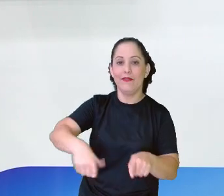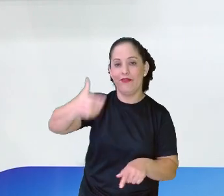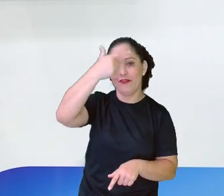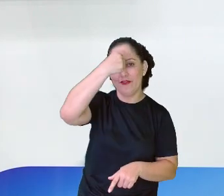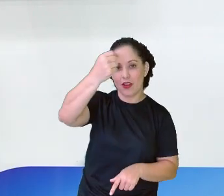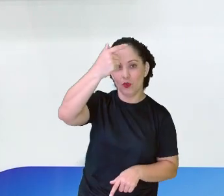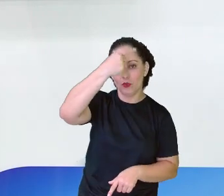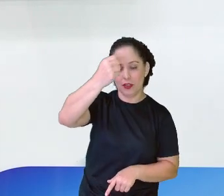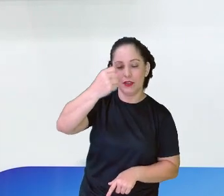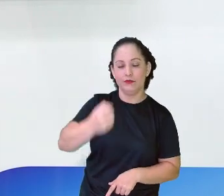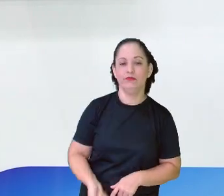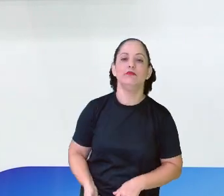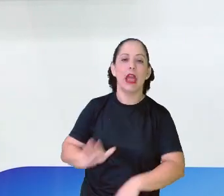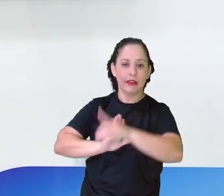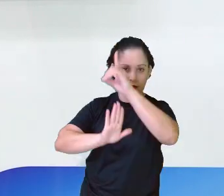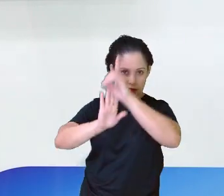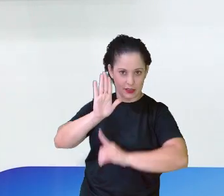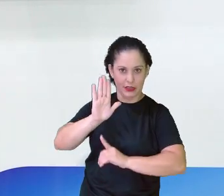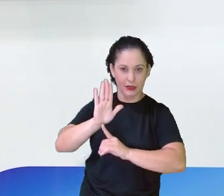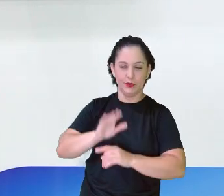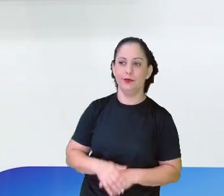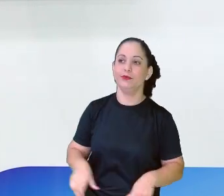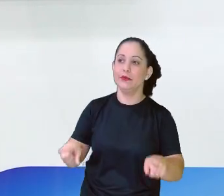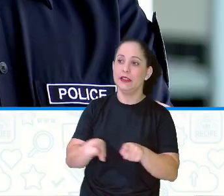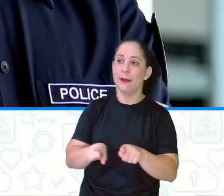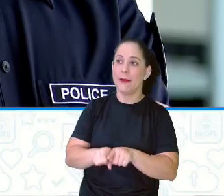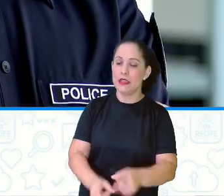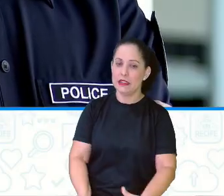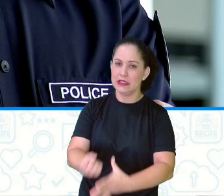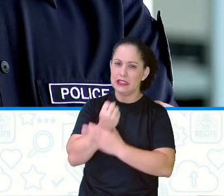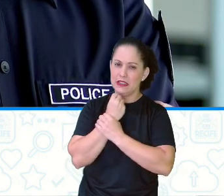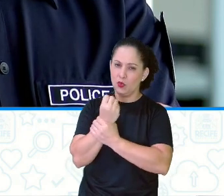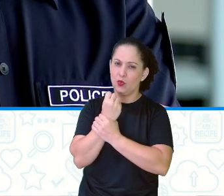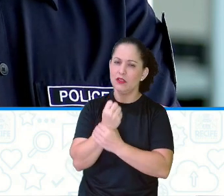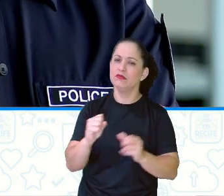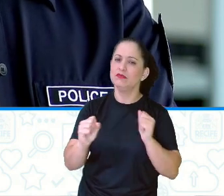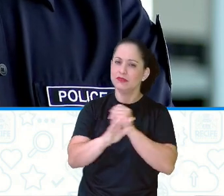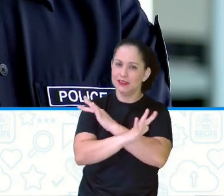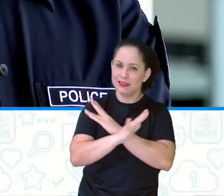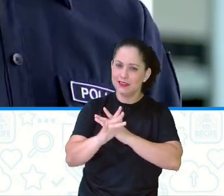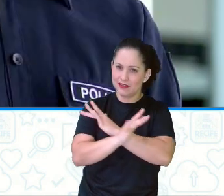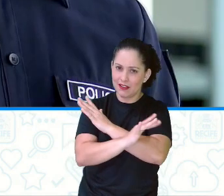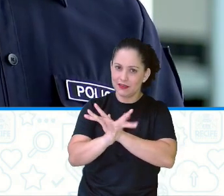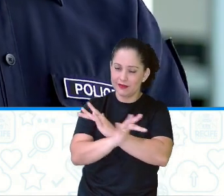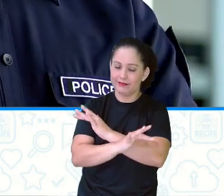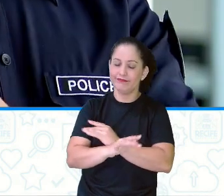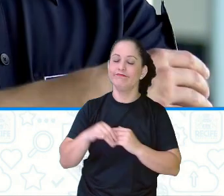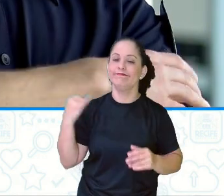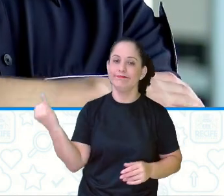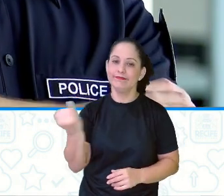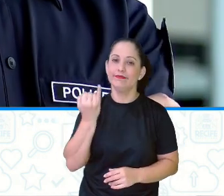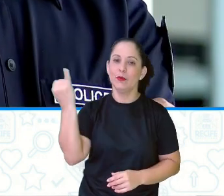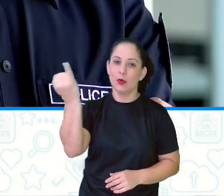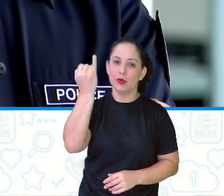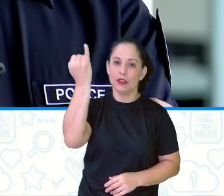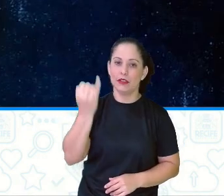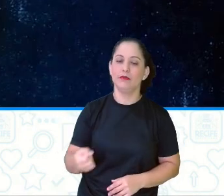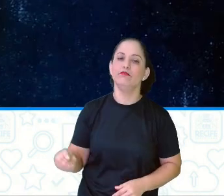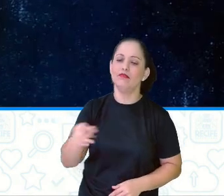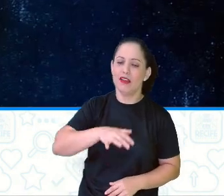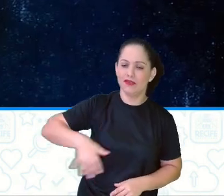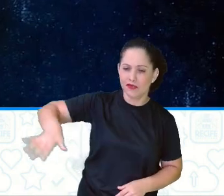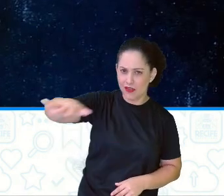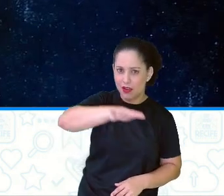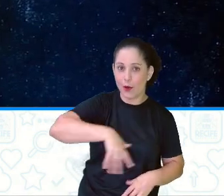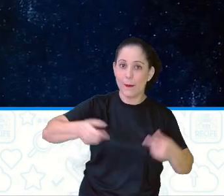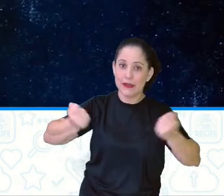de todo mundo, tá? E segurança pública também é muito importante na nossa cidade. Todo mundo tem que ter